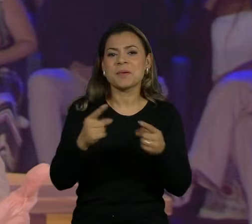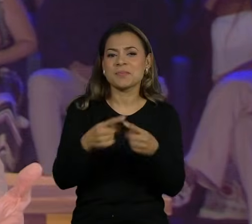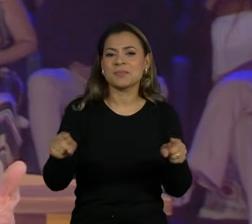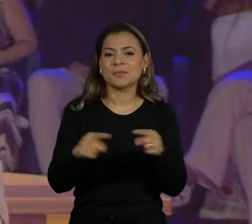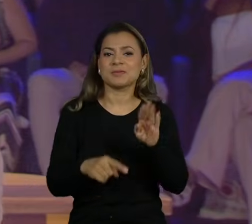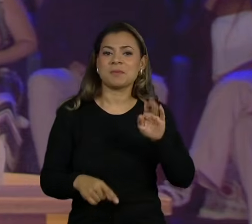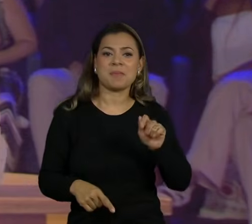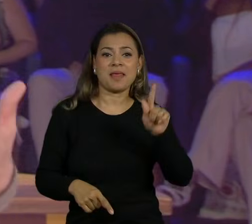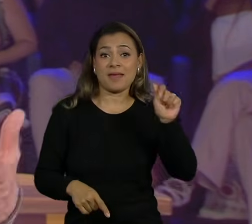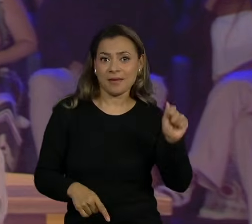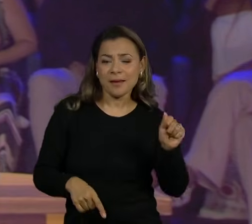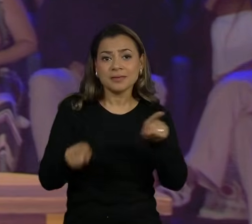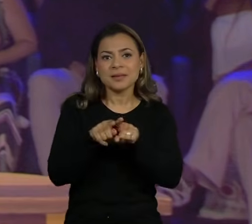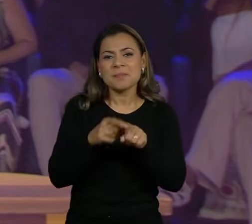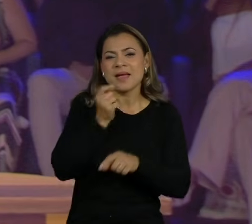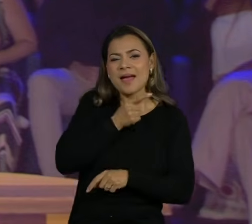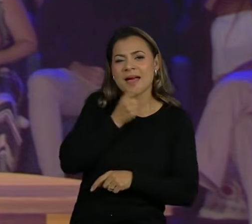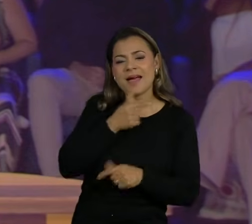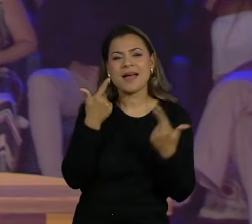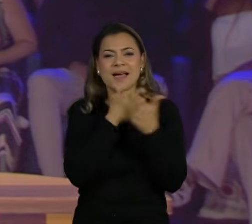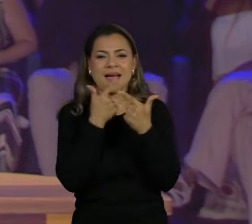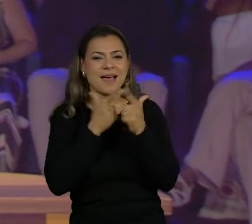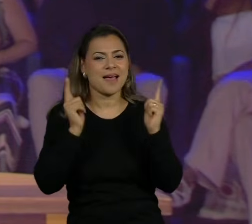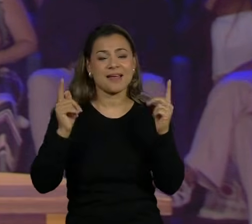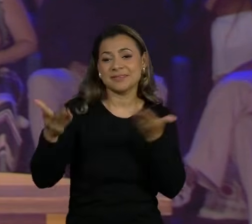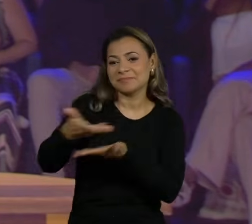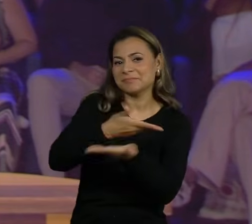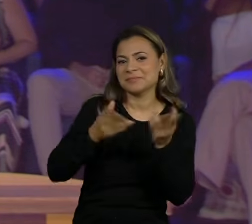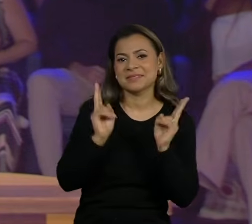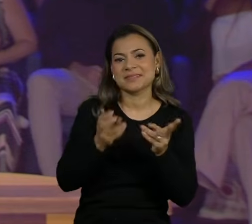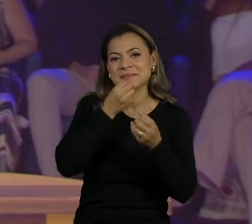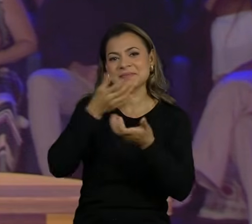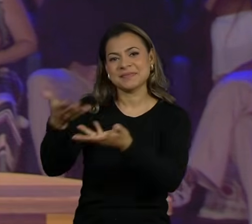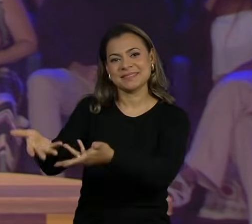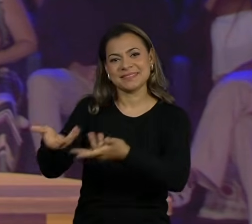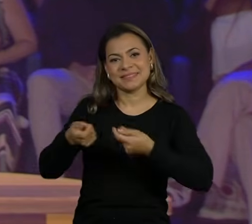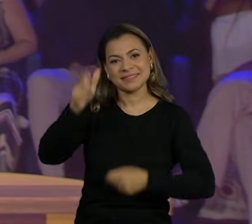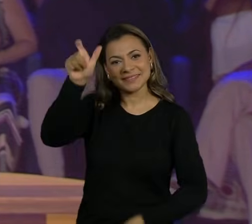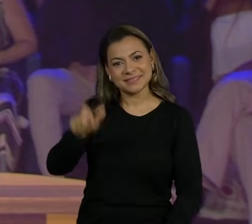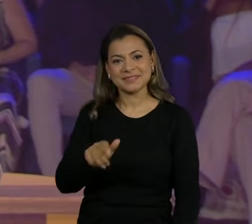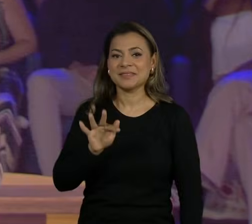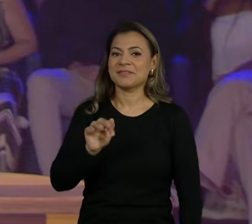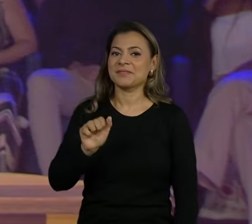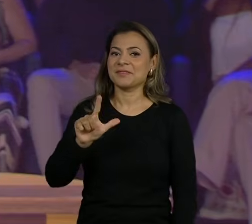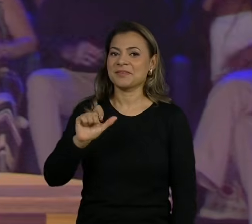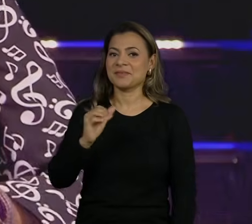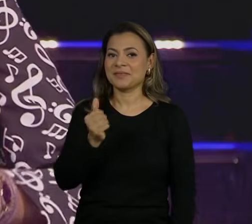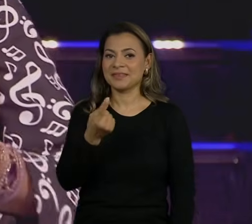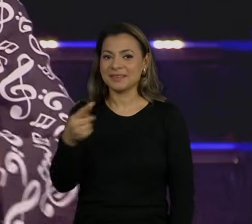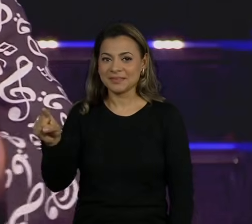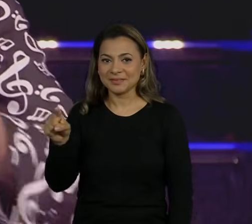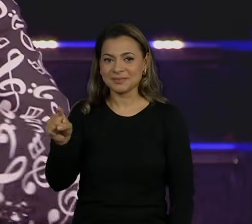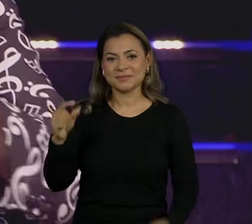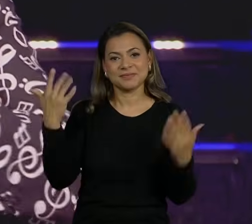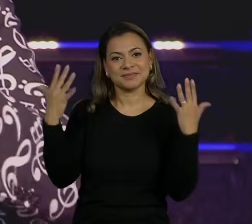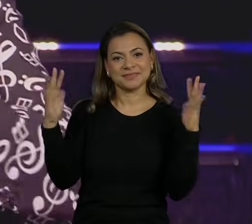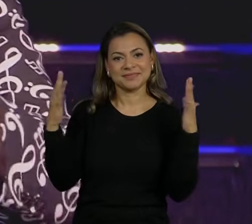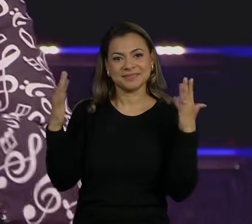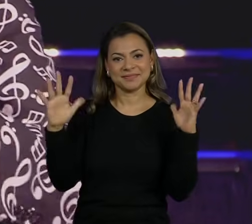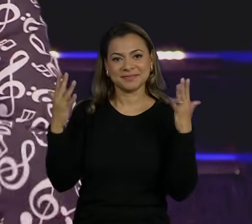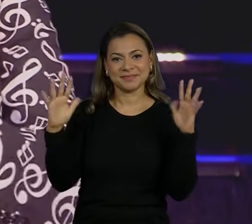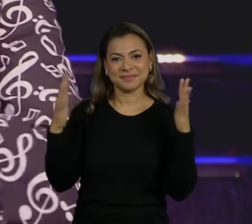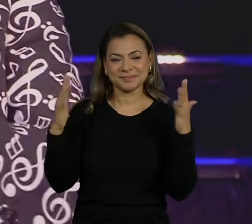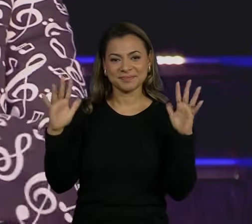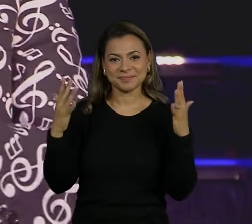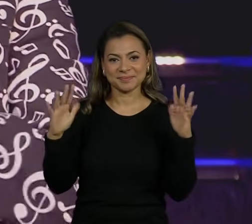com humor inteligente, versátil. Seja muito bem-vindo, queridíssimo Falcão.